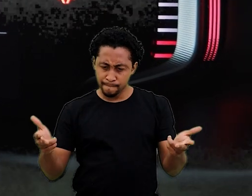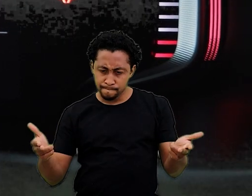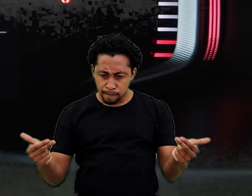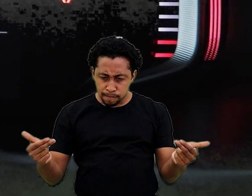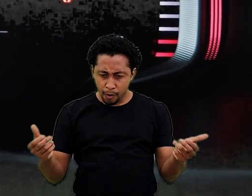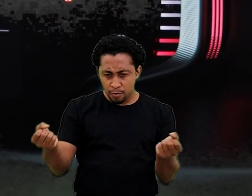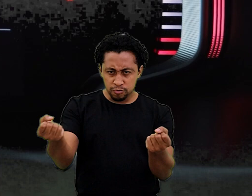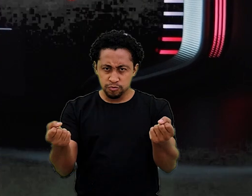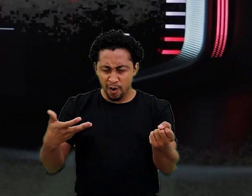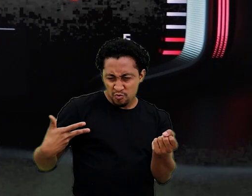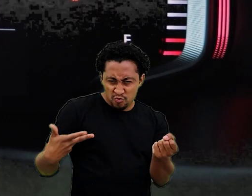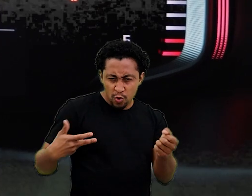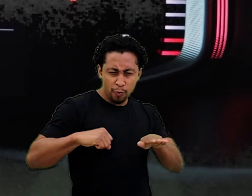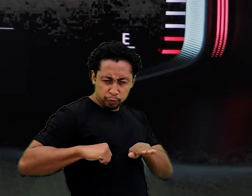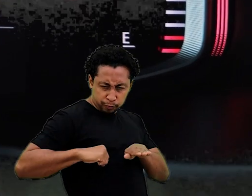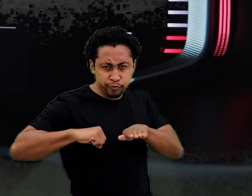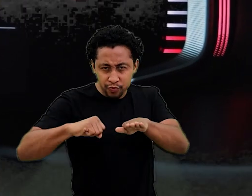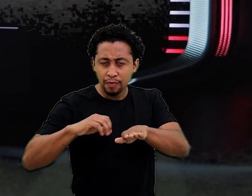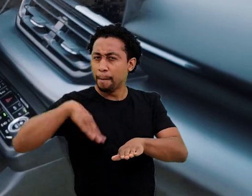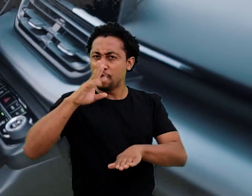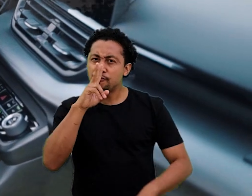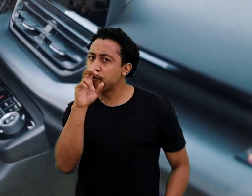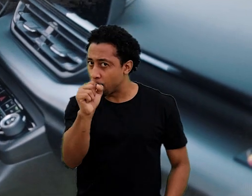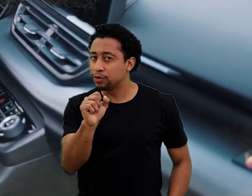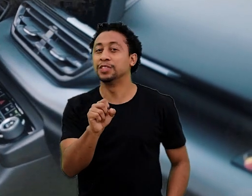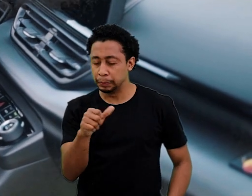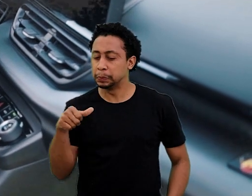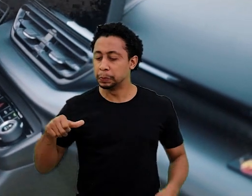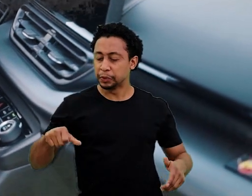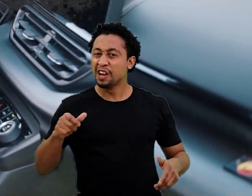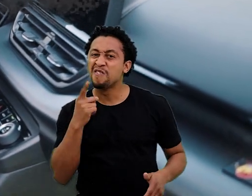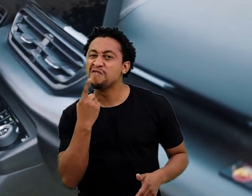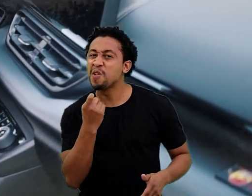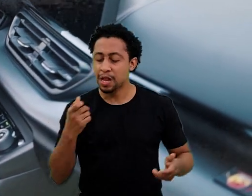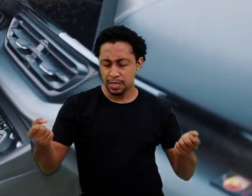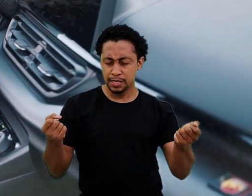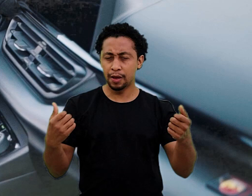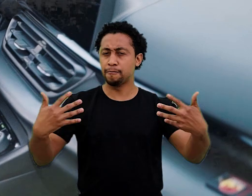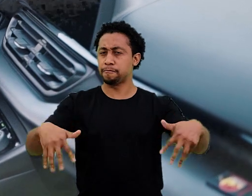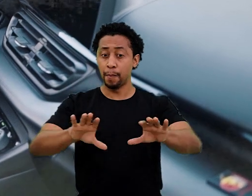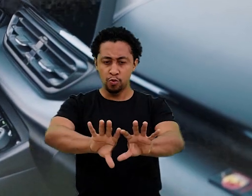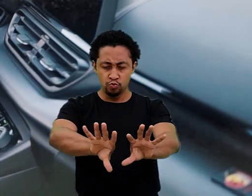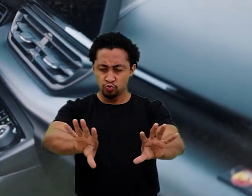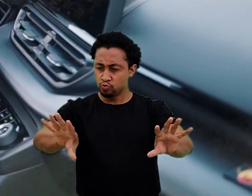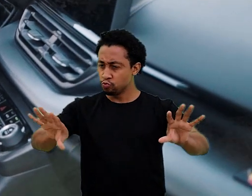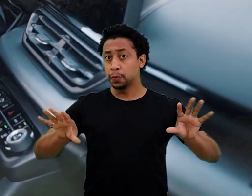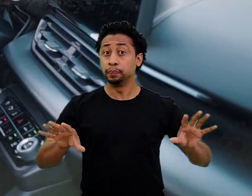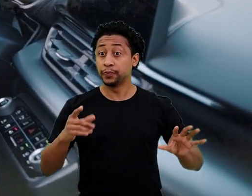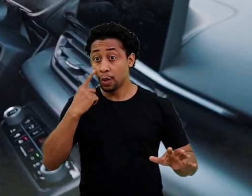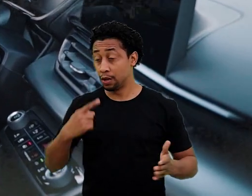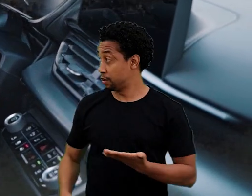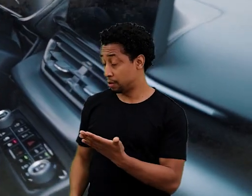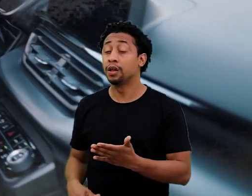mudar alguns parâmetros para deixar aí a tocada um pouquinho mais ardida, né? Então, considerando que a gente está falando então de uma cabine de Pulse, vocês vão ver aí